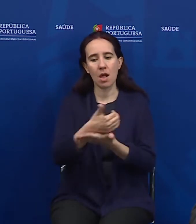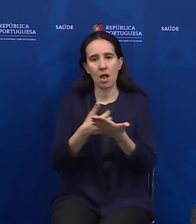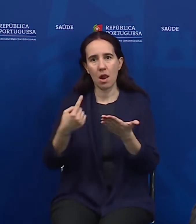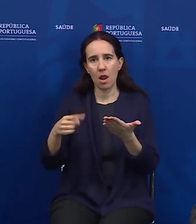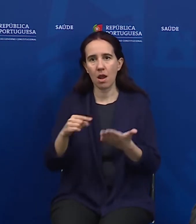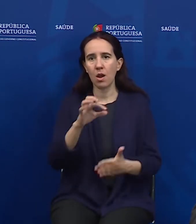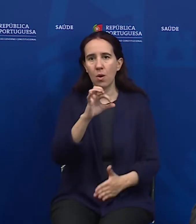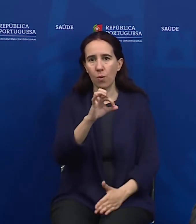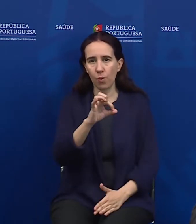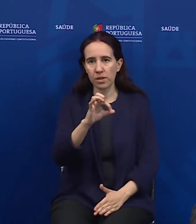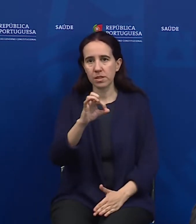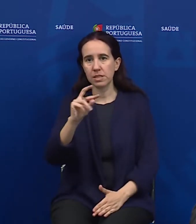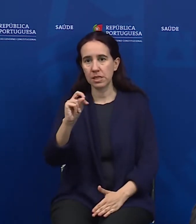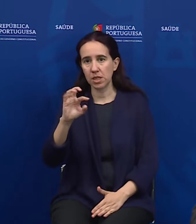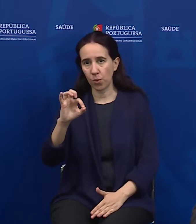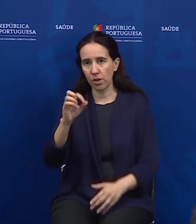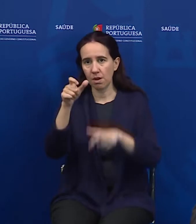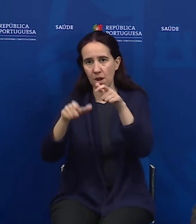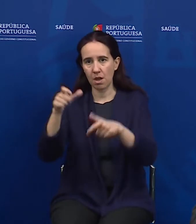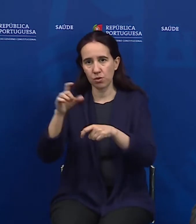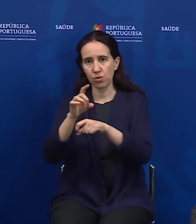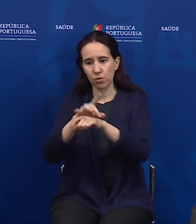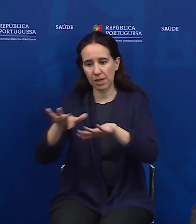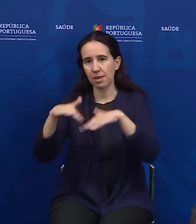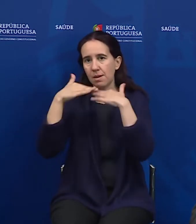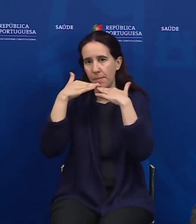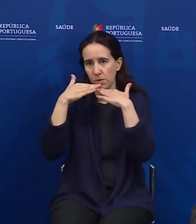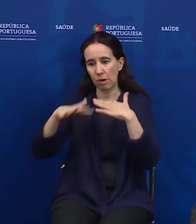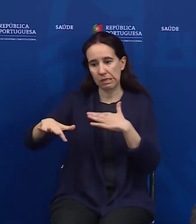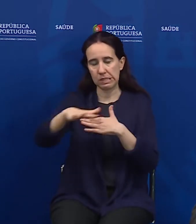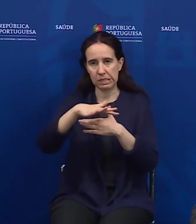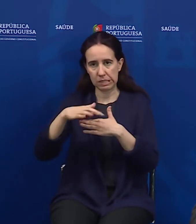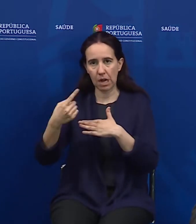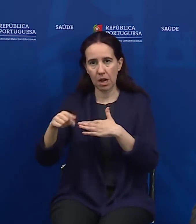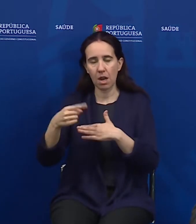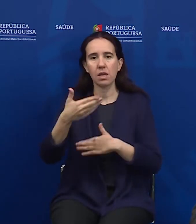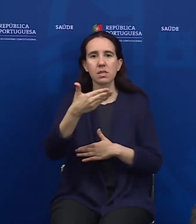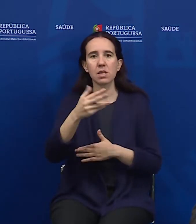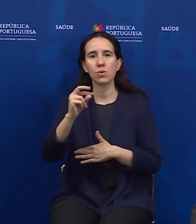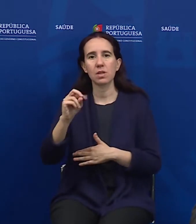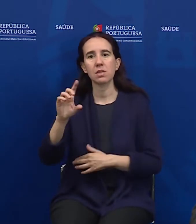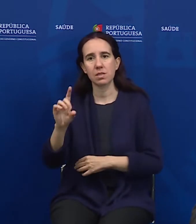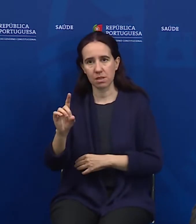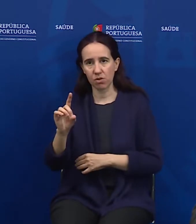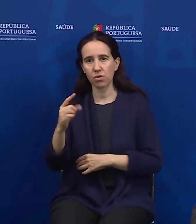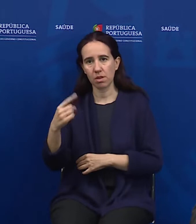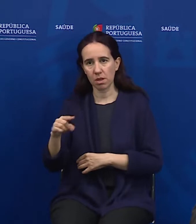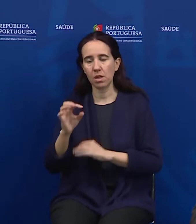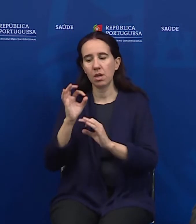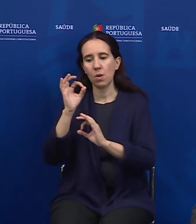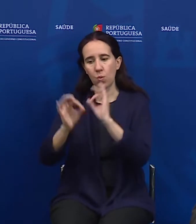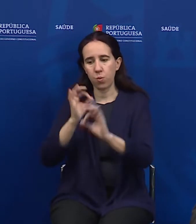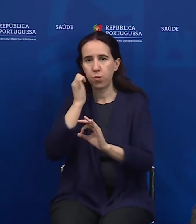verificam-se 838 casos em internamento, dos quais 136 em